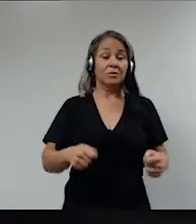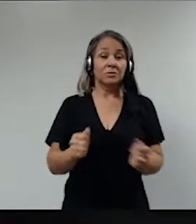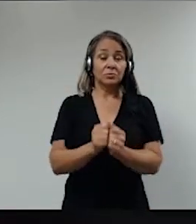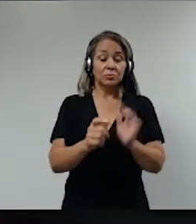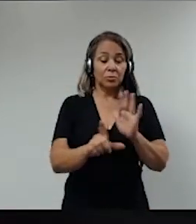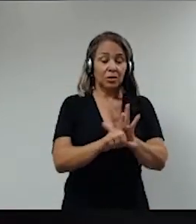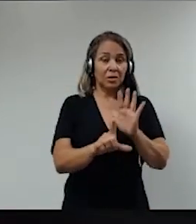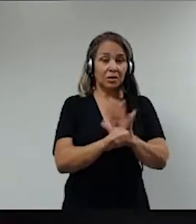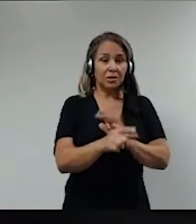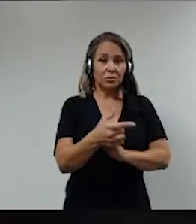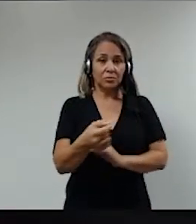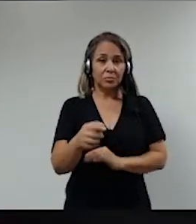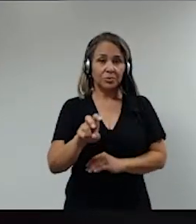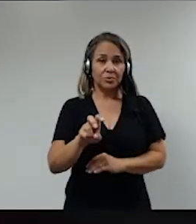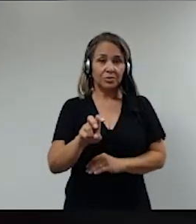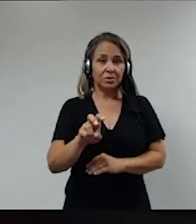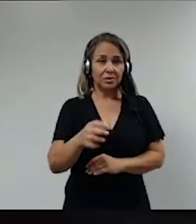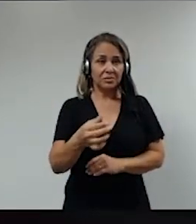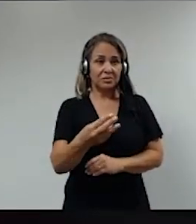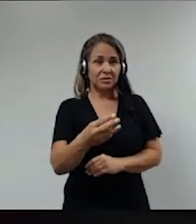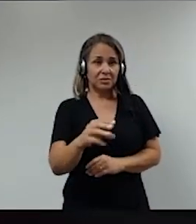2.529.